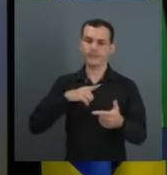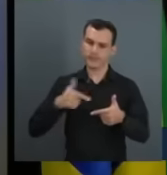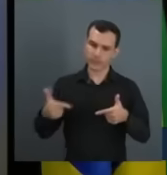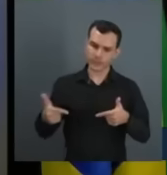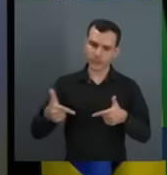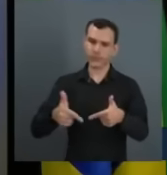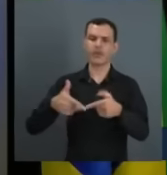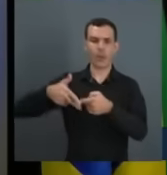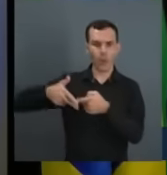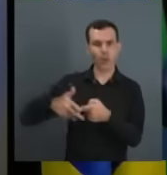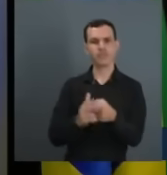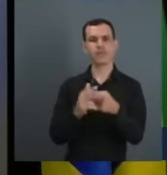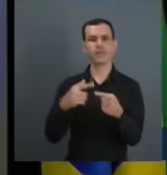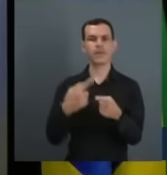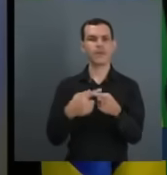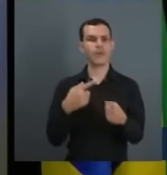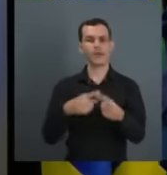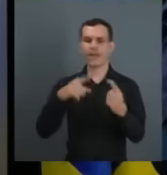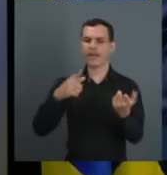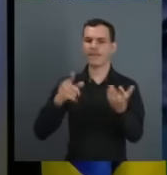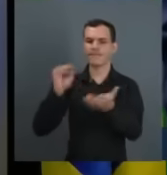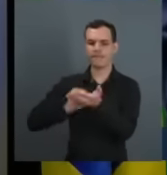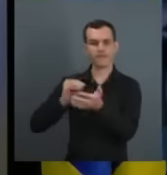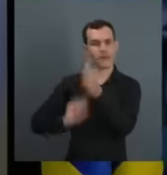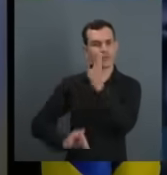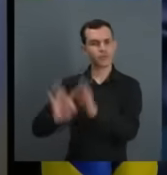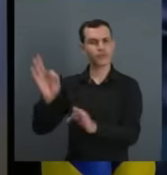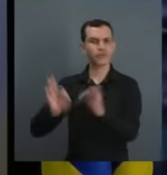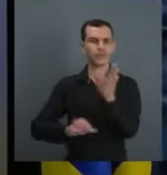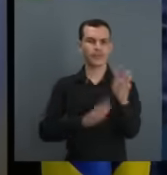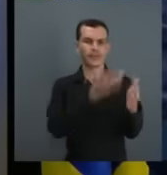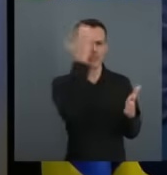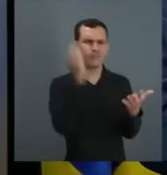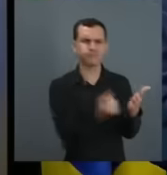contra milhares de brasileiros que não fizeram nada,